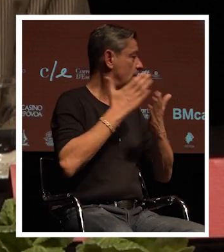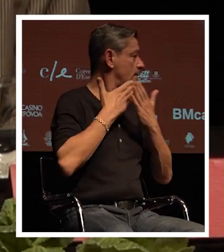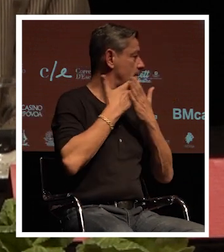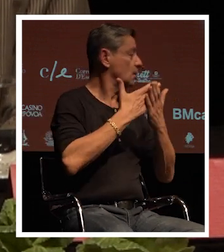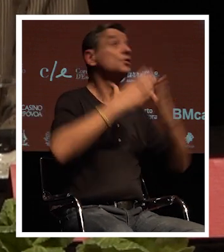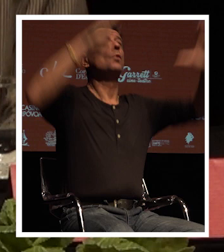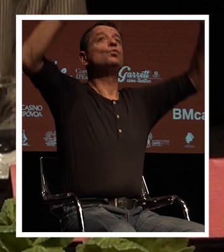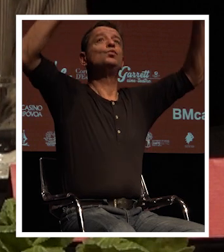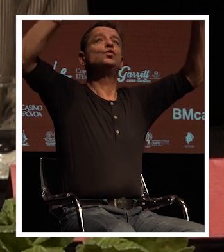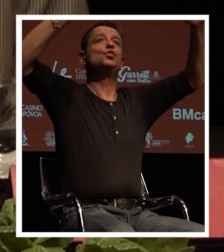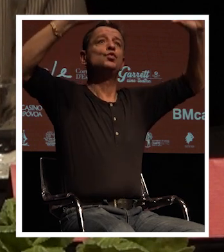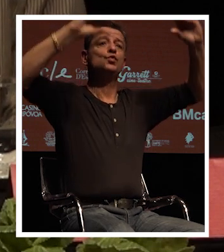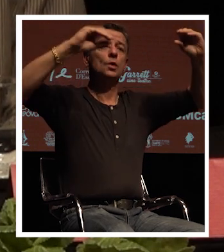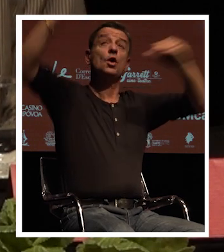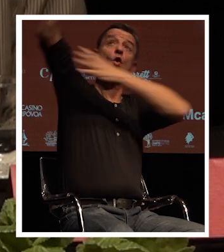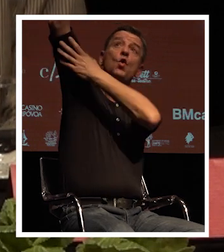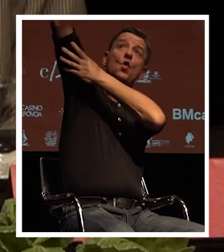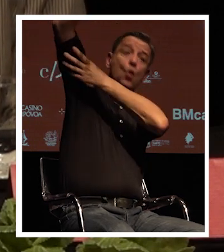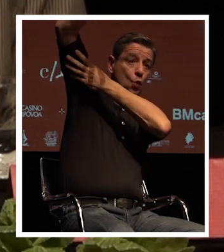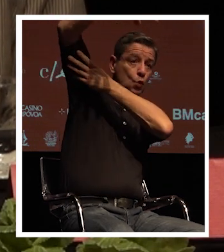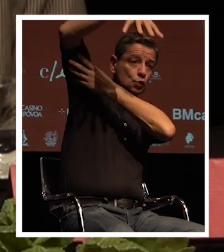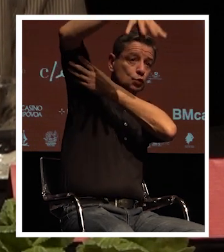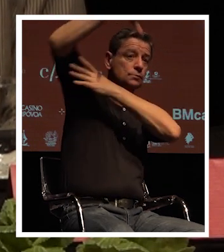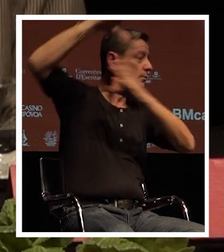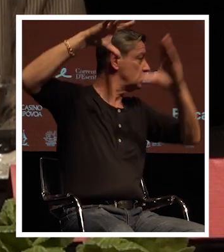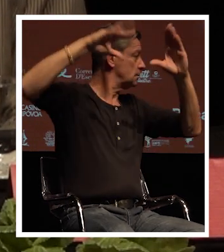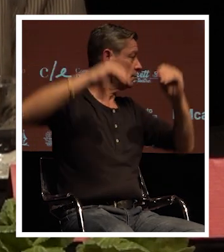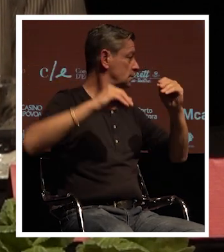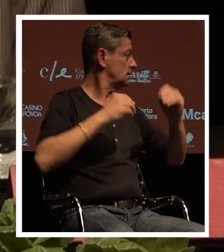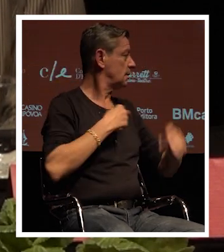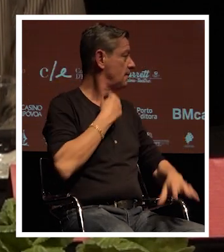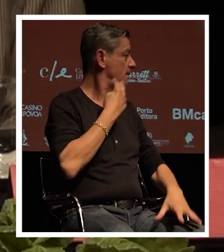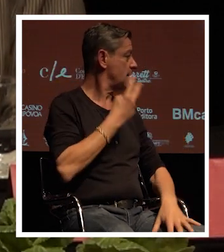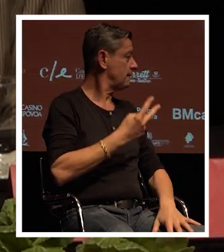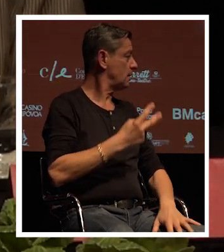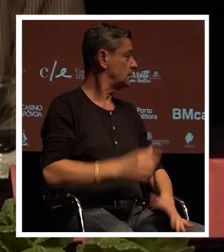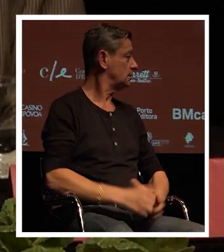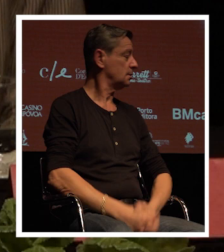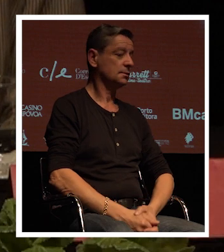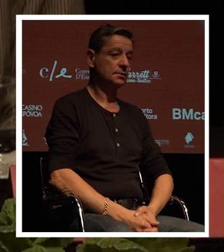se me podiam baixar um bocado das luzes porque a minha voz é muito envergonhada ela